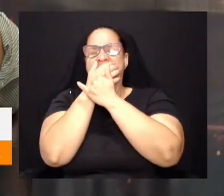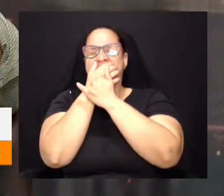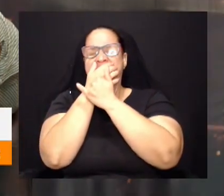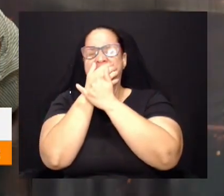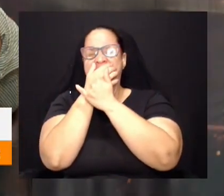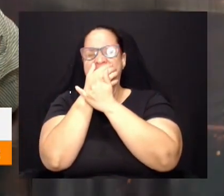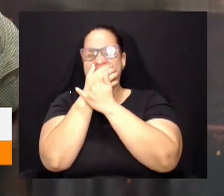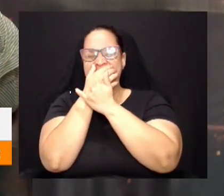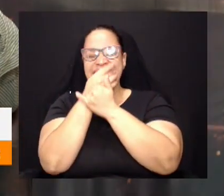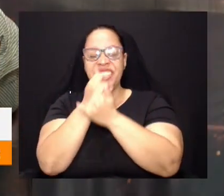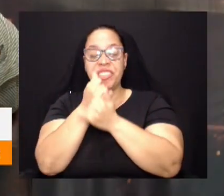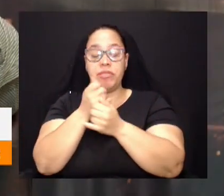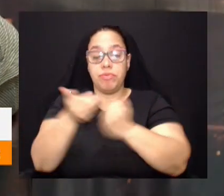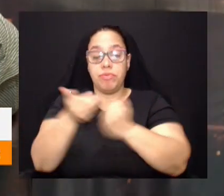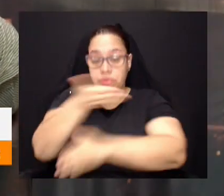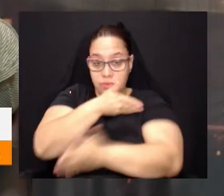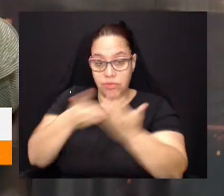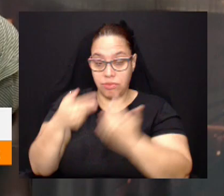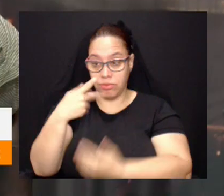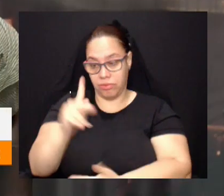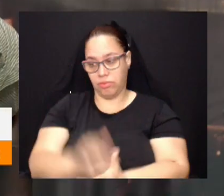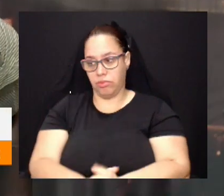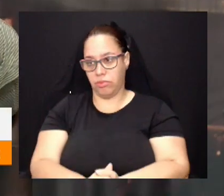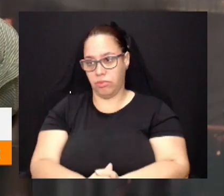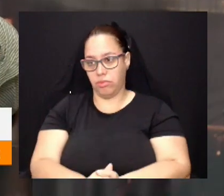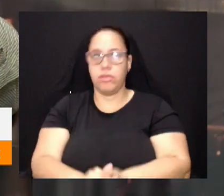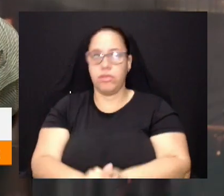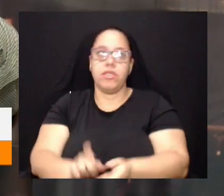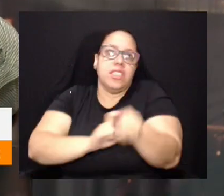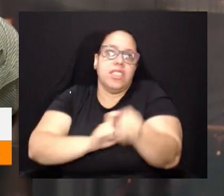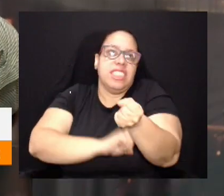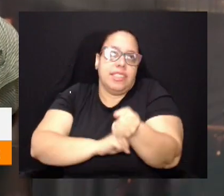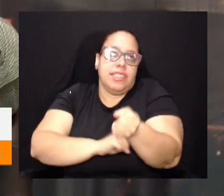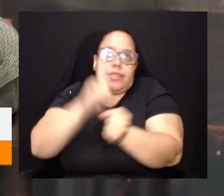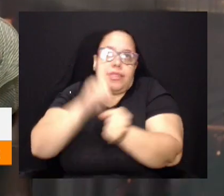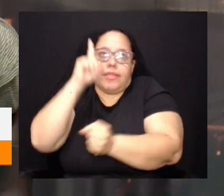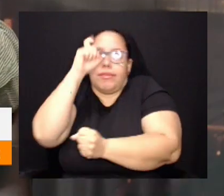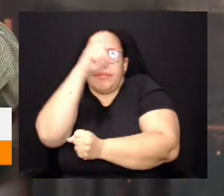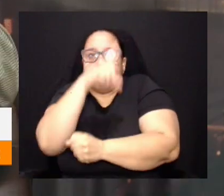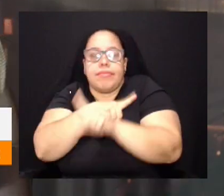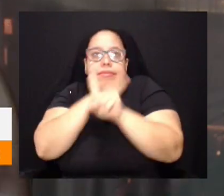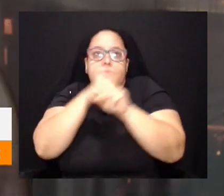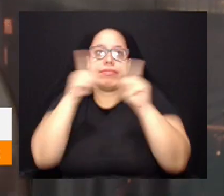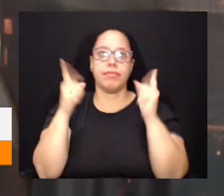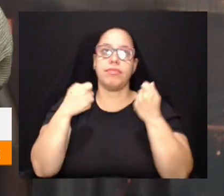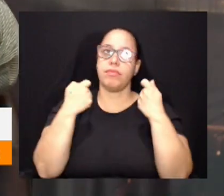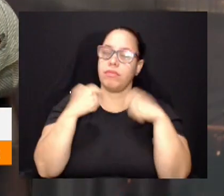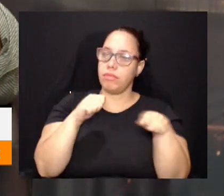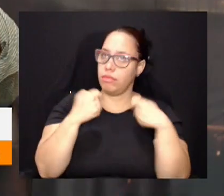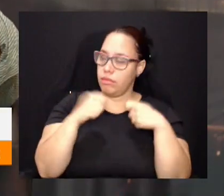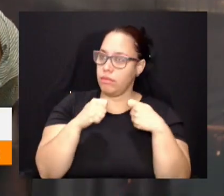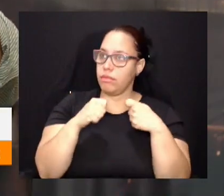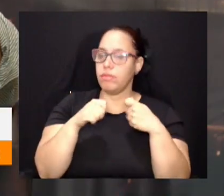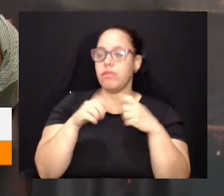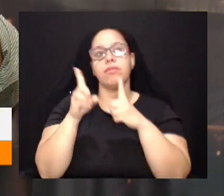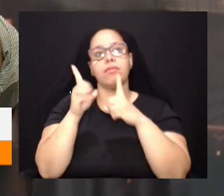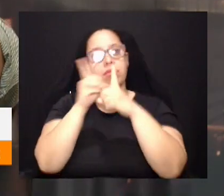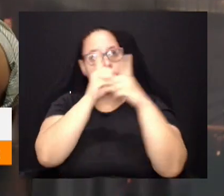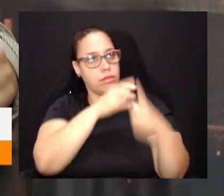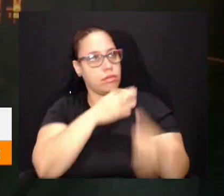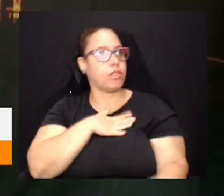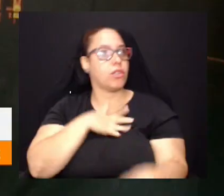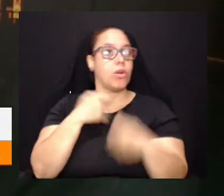que eu tenho crises, momentos difíceis, mas eu preciso também que ela atenda às minhas